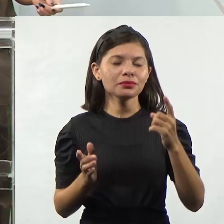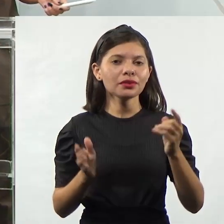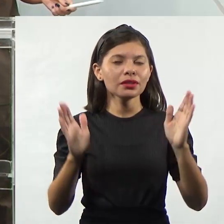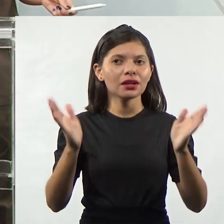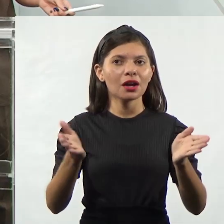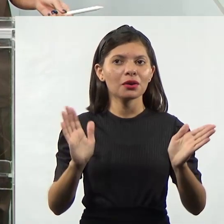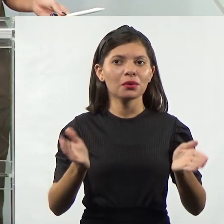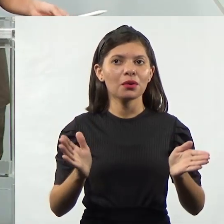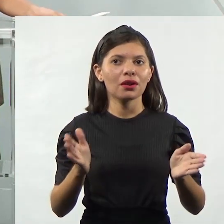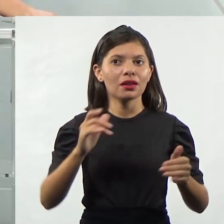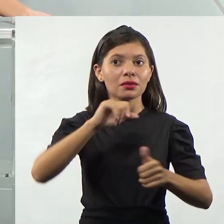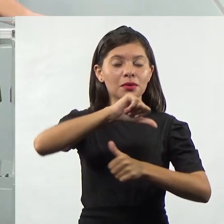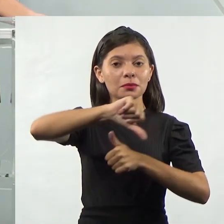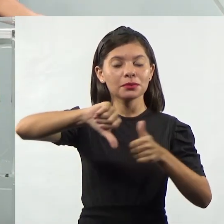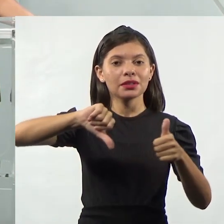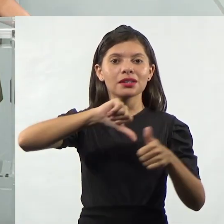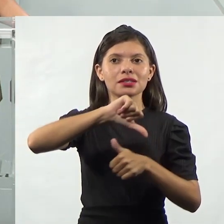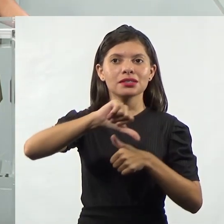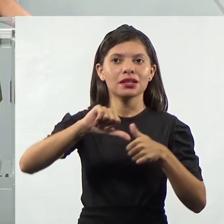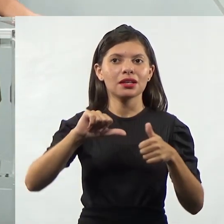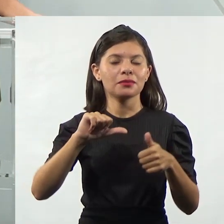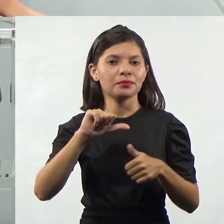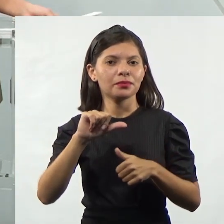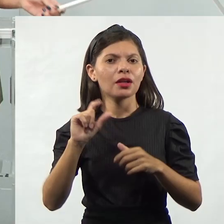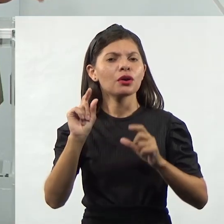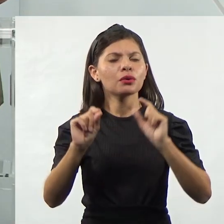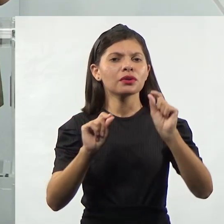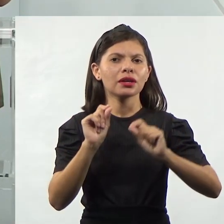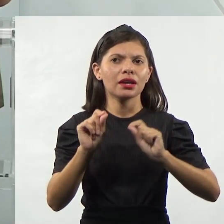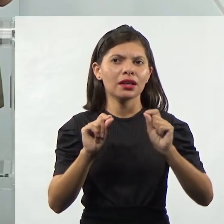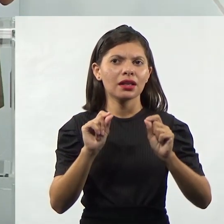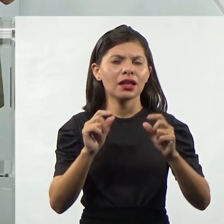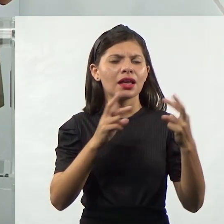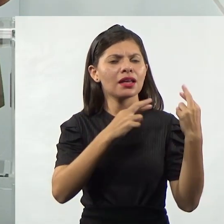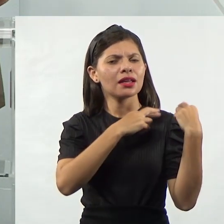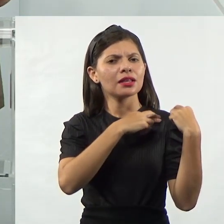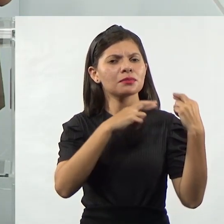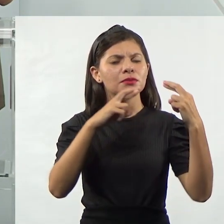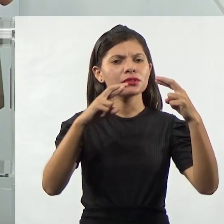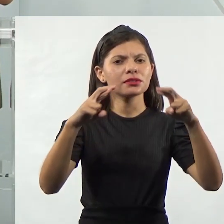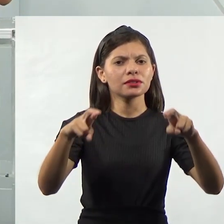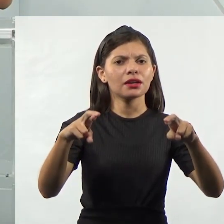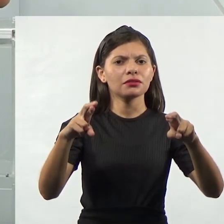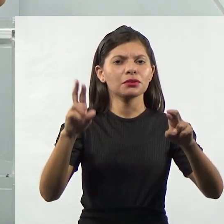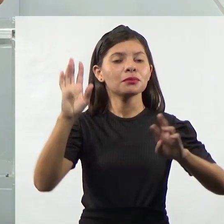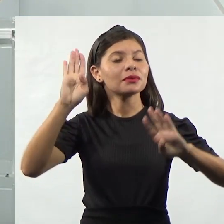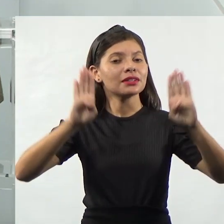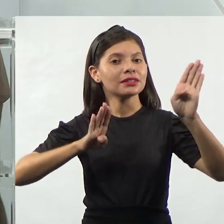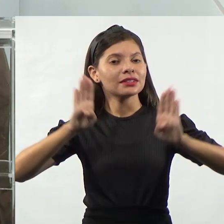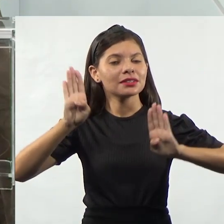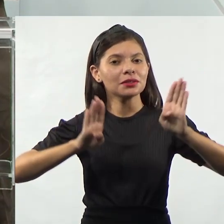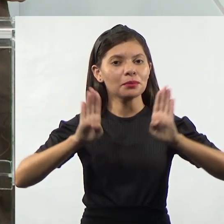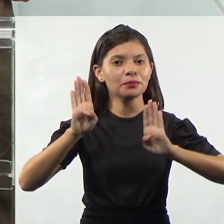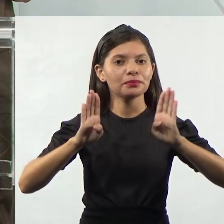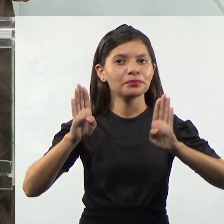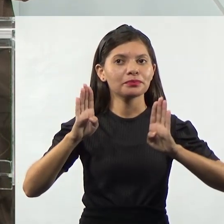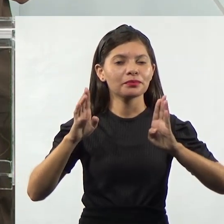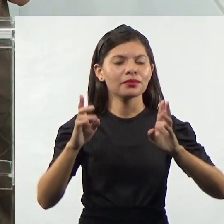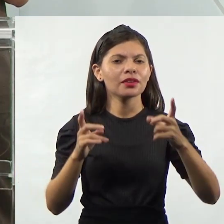eu vou trazer para vocês uma mudança, tá? Que é, quem que é o responsável por essa licitação? Aqui